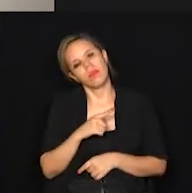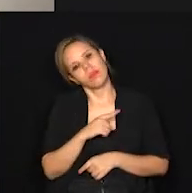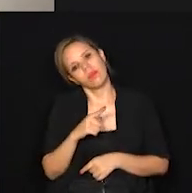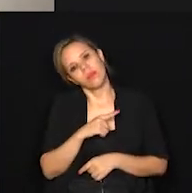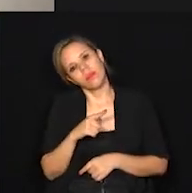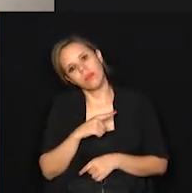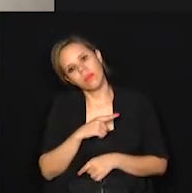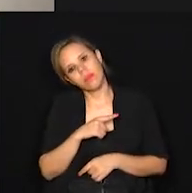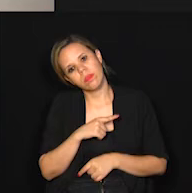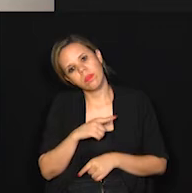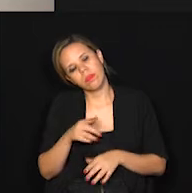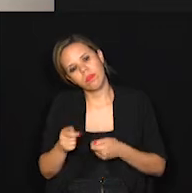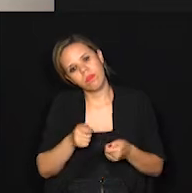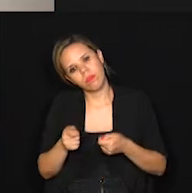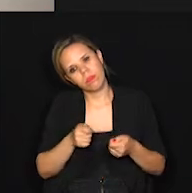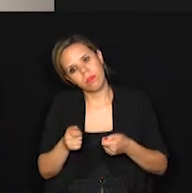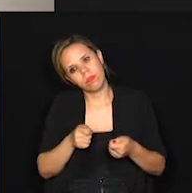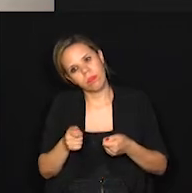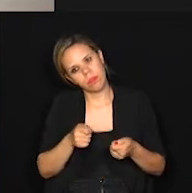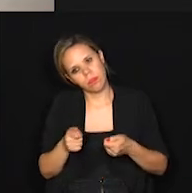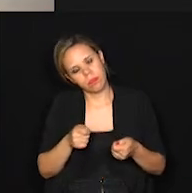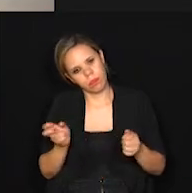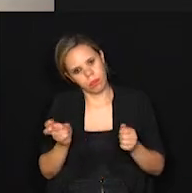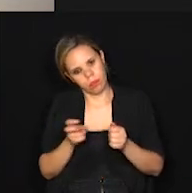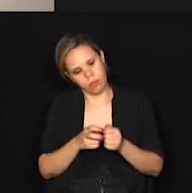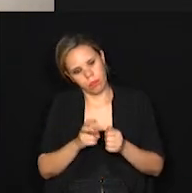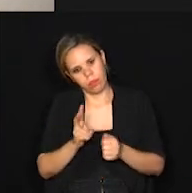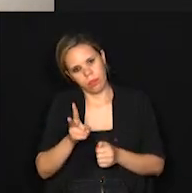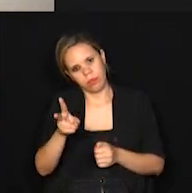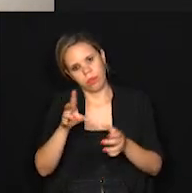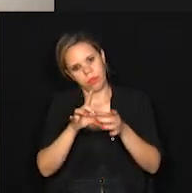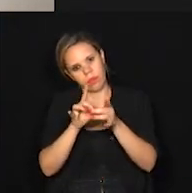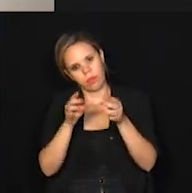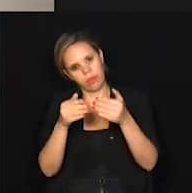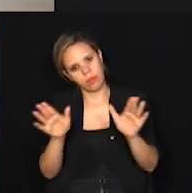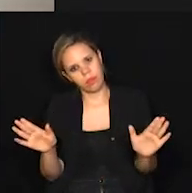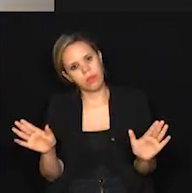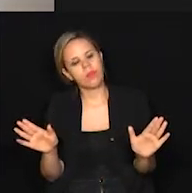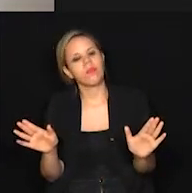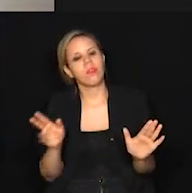uma estabilização, o vírus ele continua solto